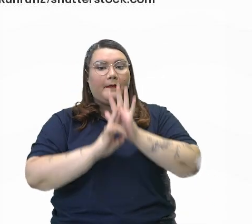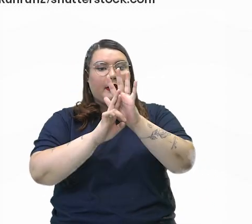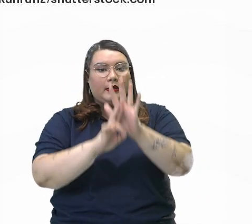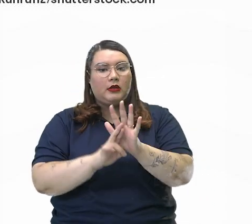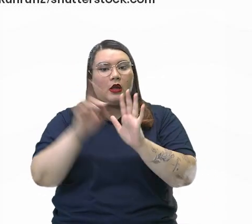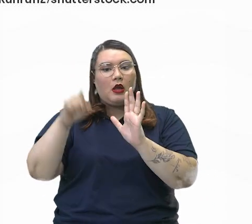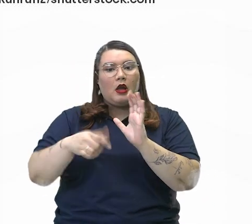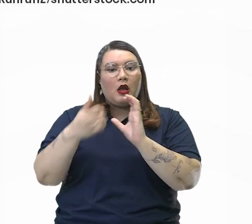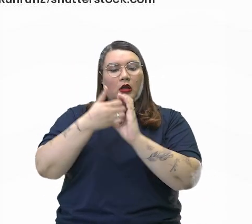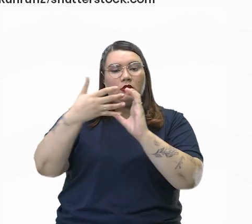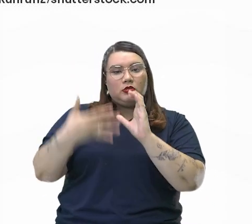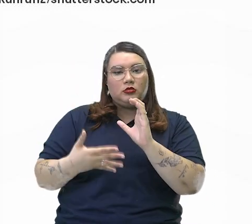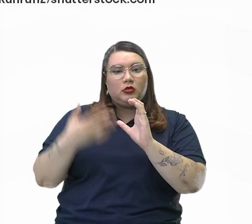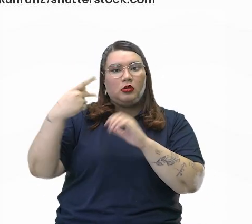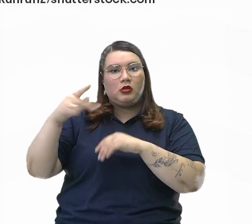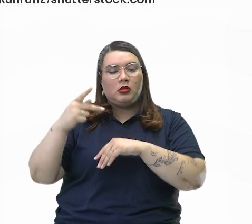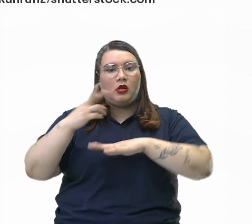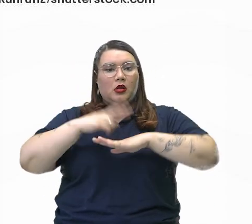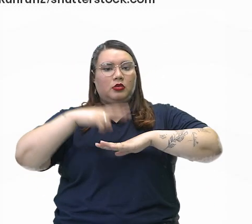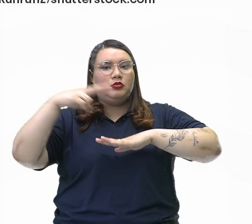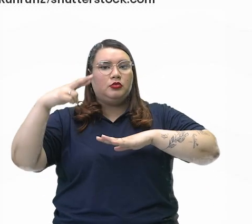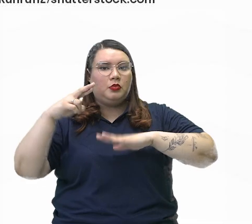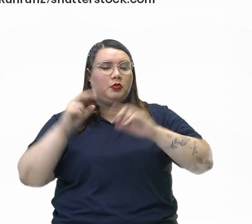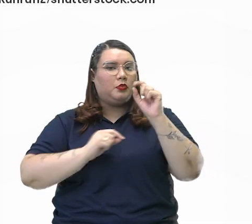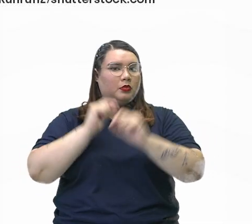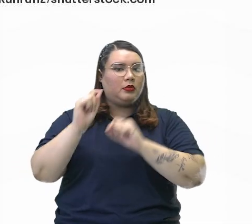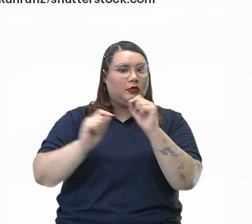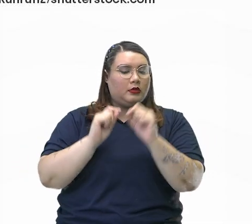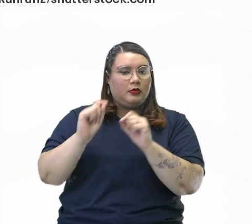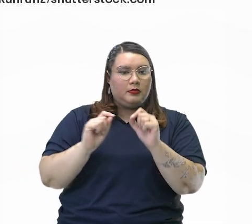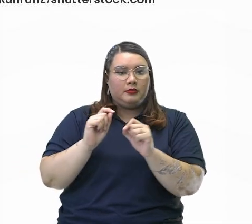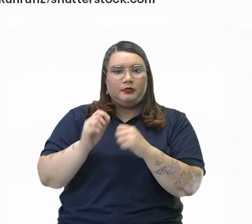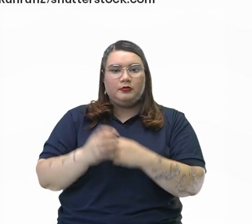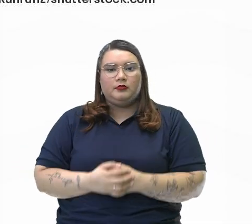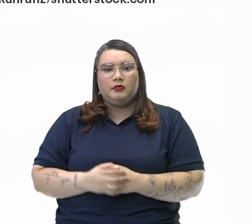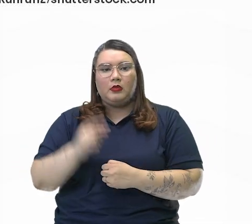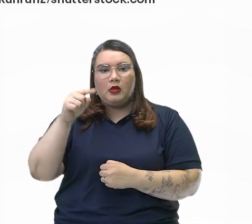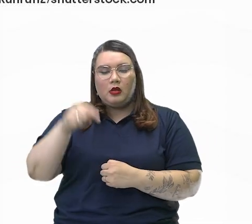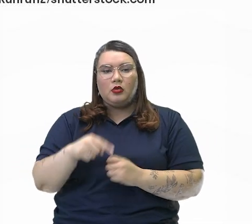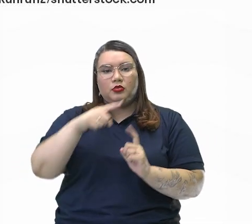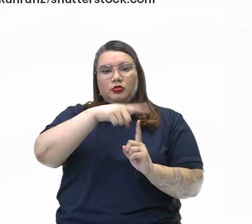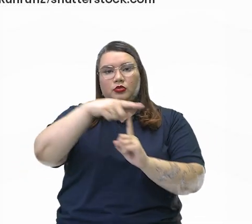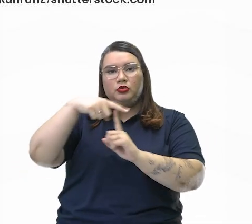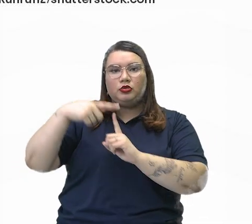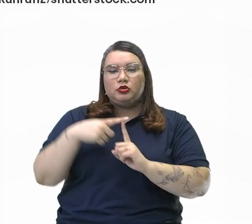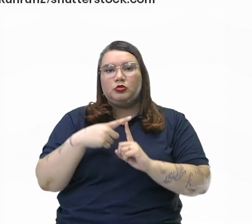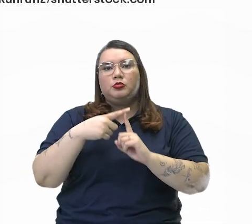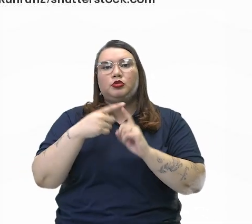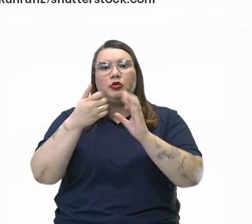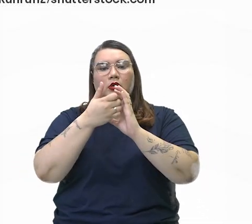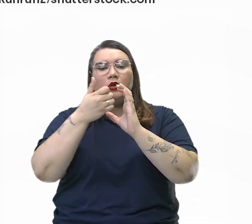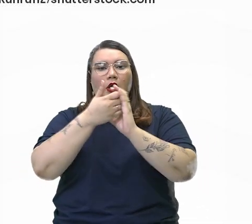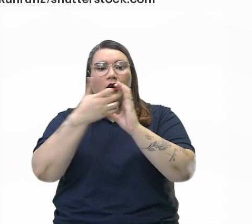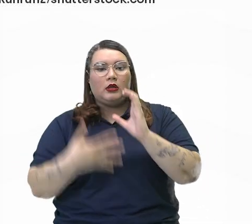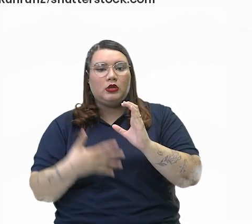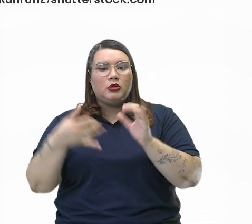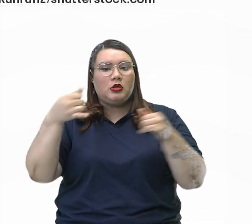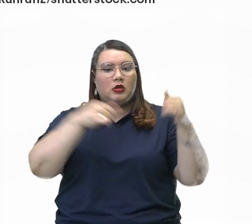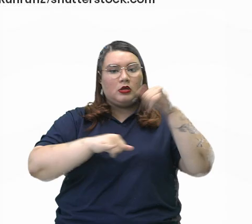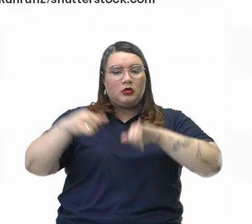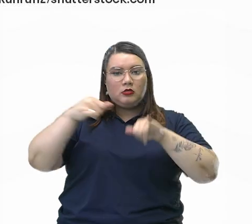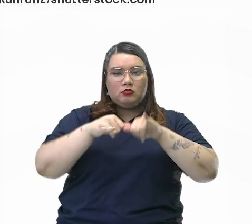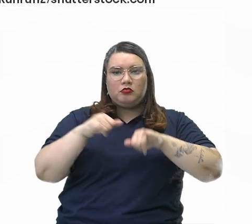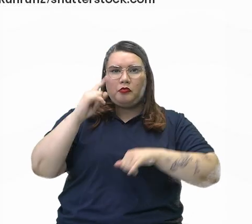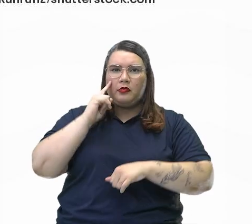é a propriedade. O que é essa radioatividade? É a propriedade de determinados tipos de elementos químicos.